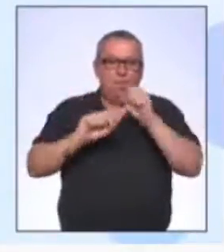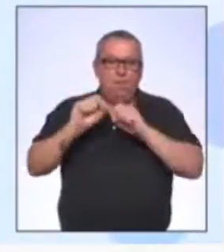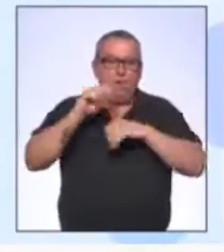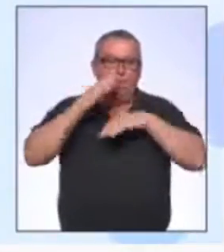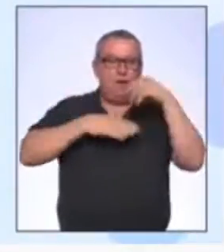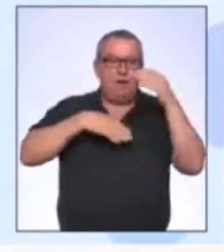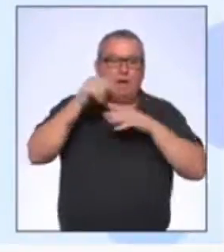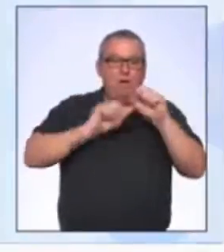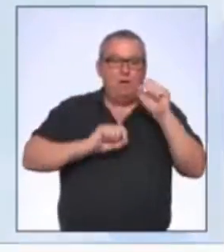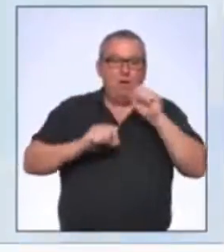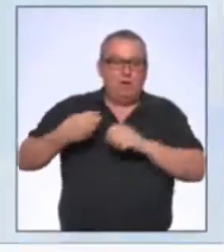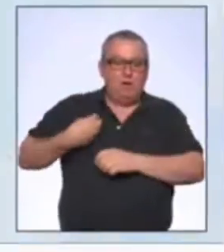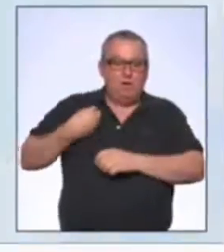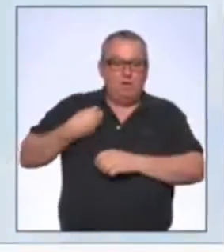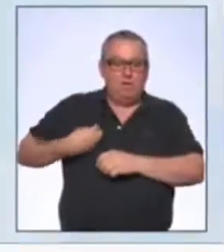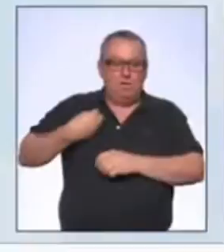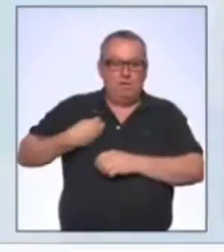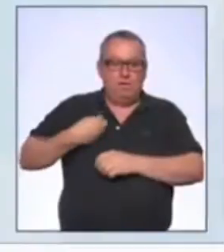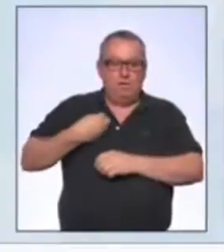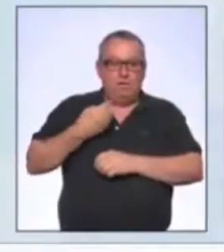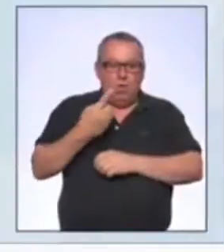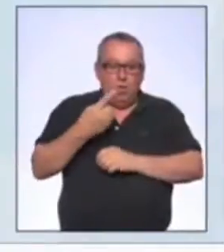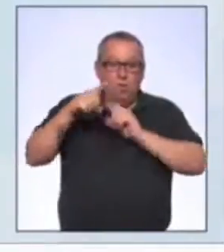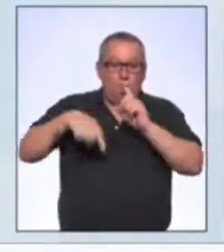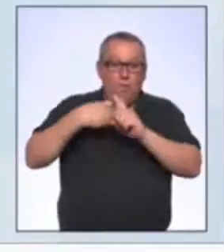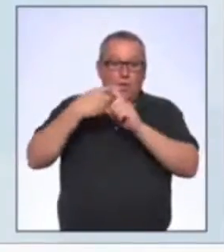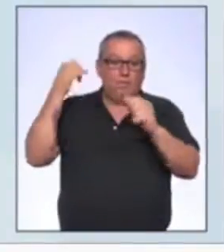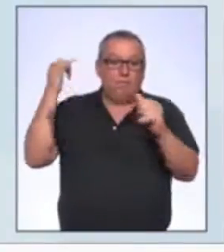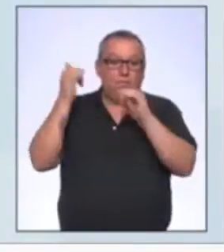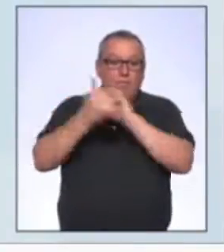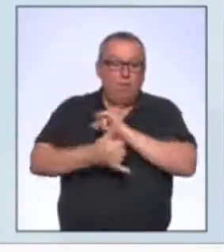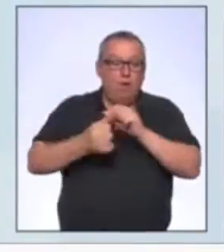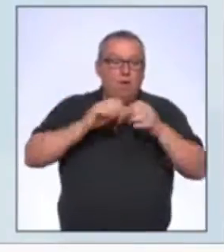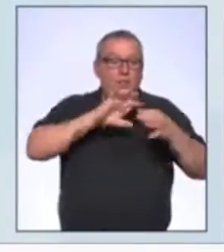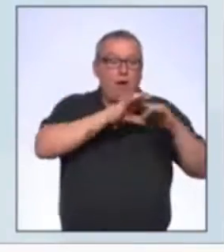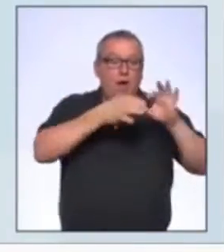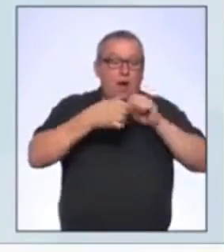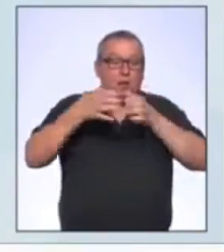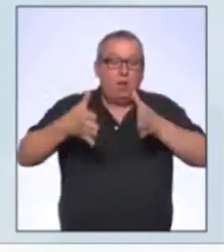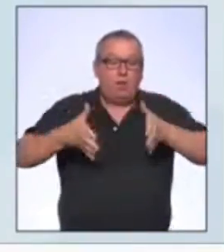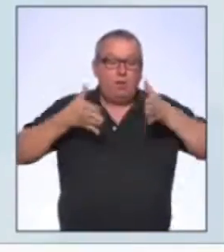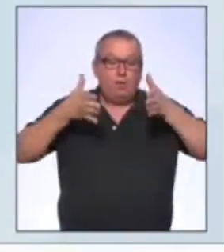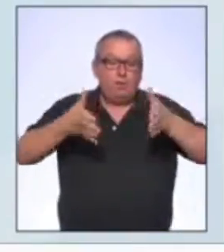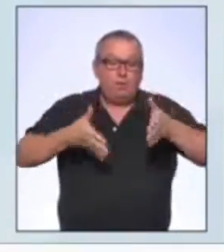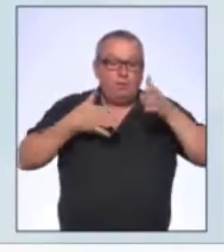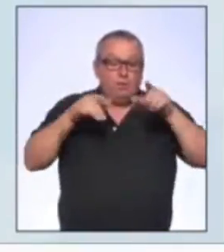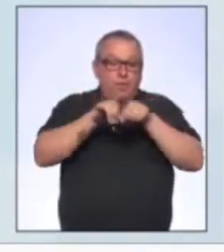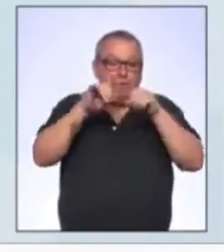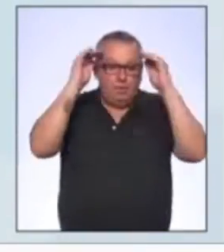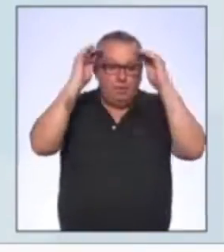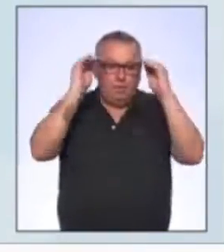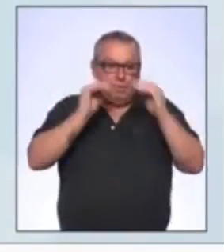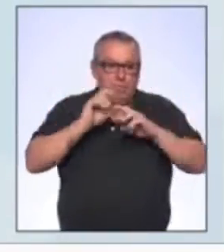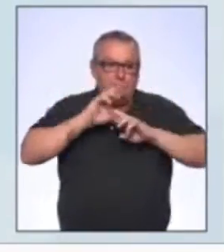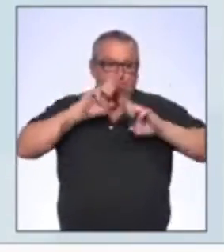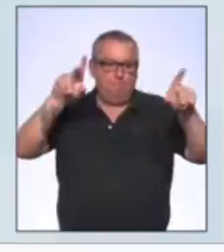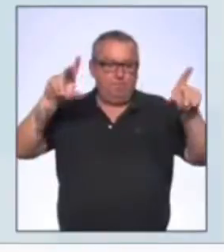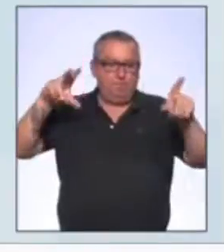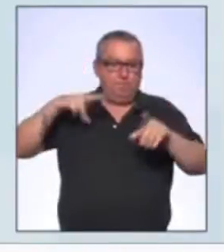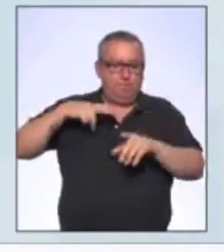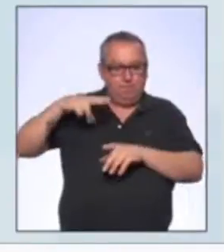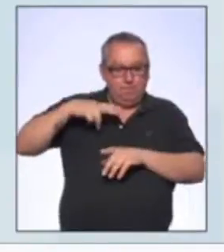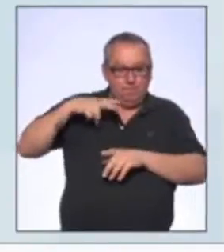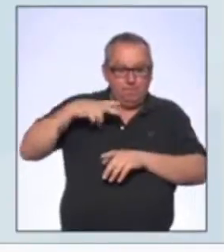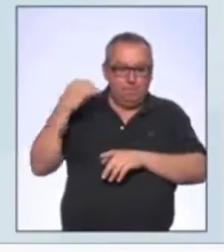habilidade vivenciar um ou mais aspectos paraolímpicos respeitando as diferenças individuais